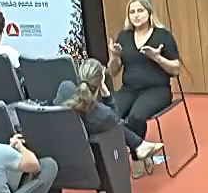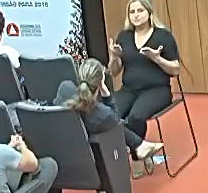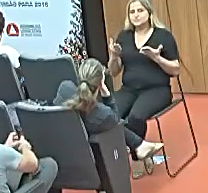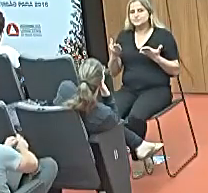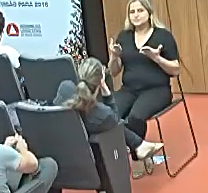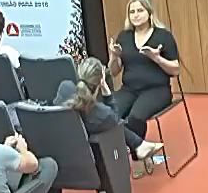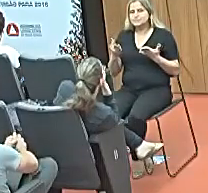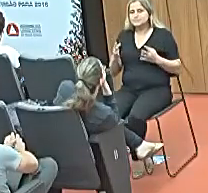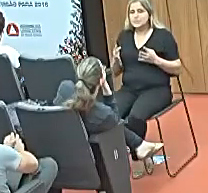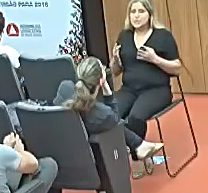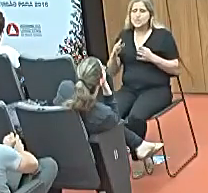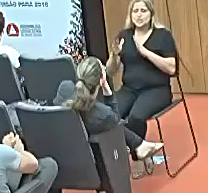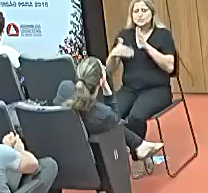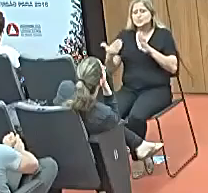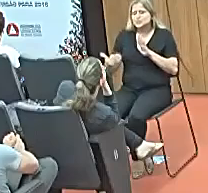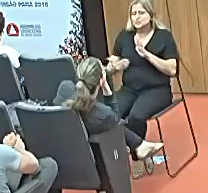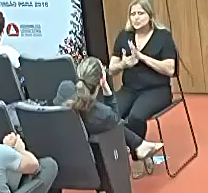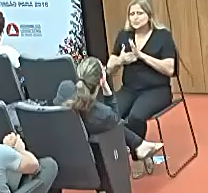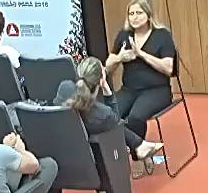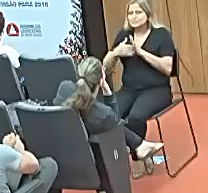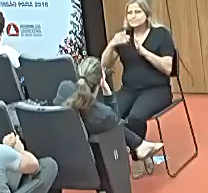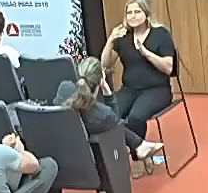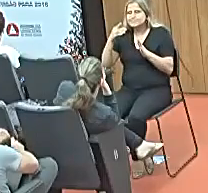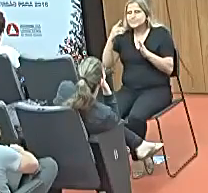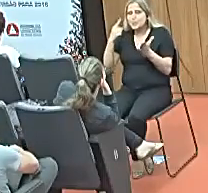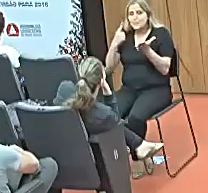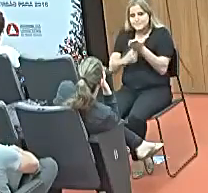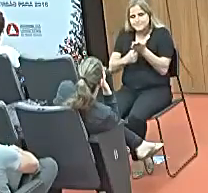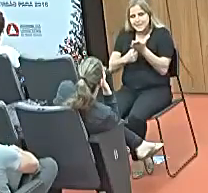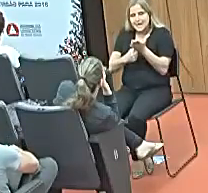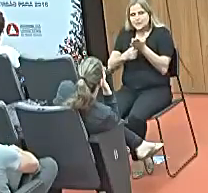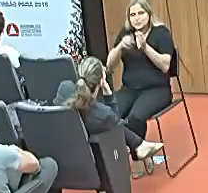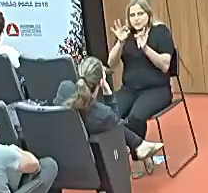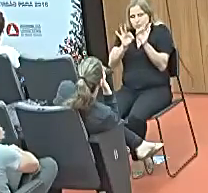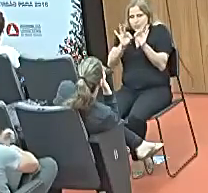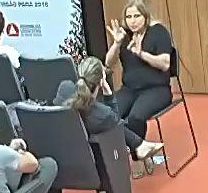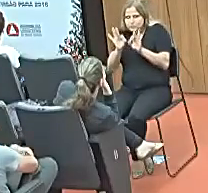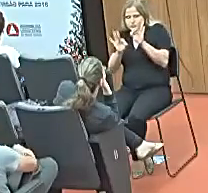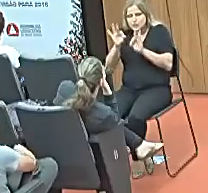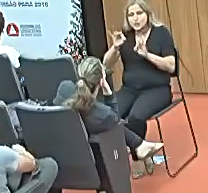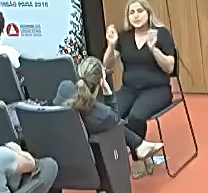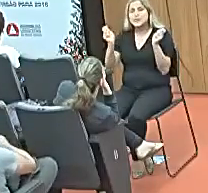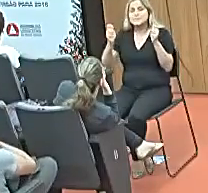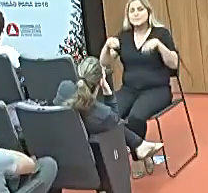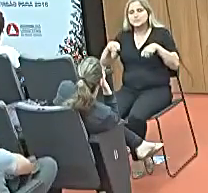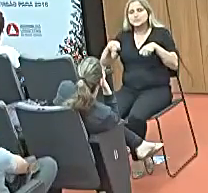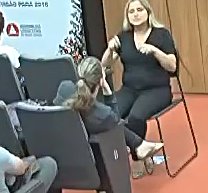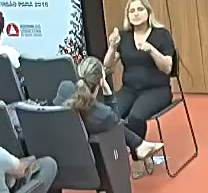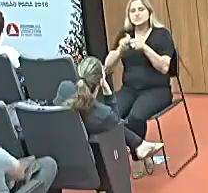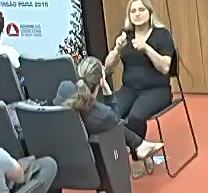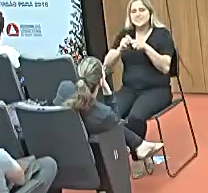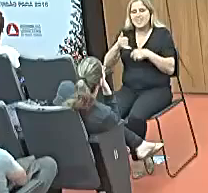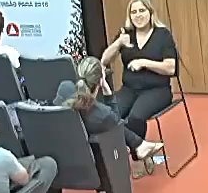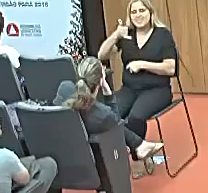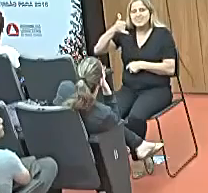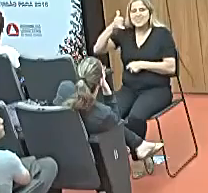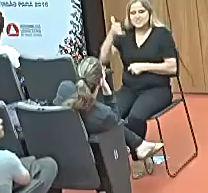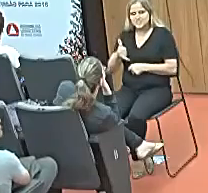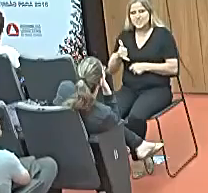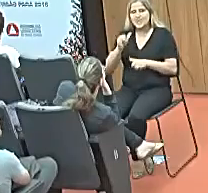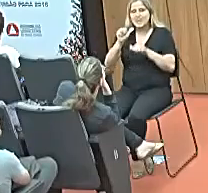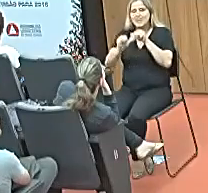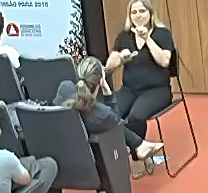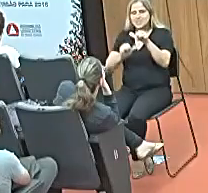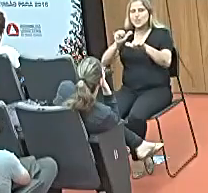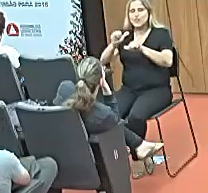um marco regulatório em termos de possibilidade da geração e distribuição de energias renováveis no país na